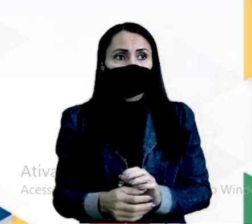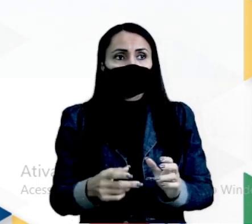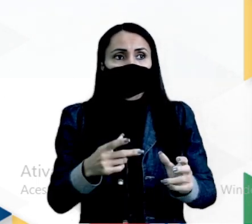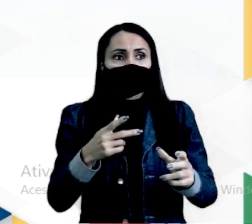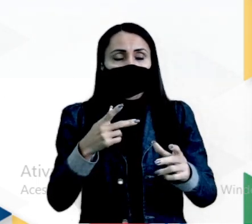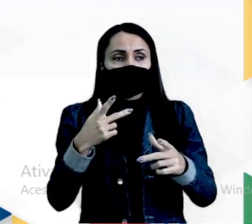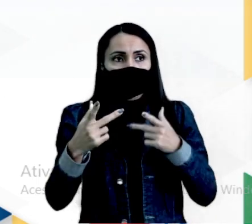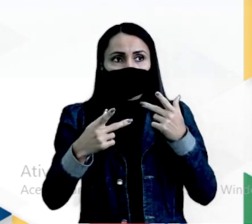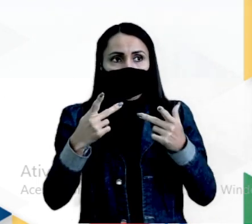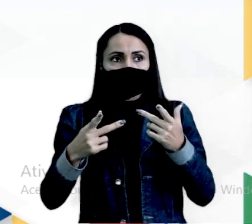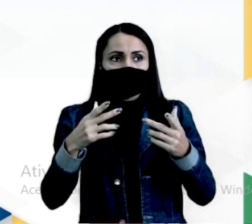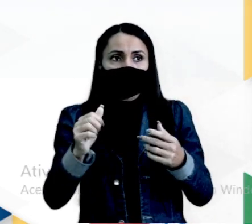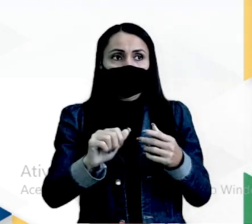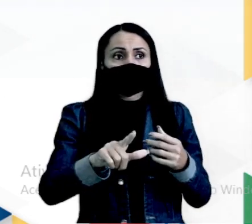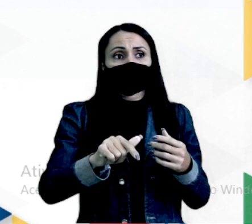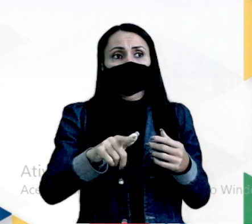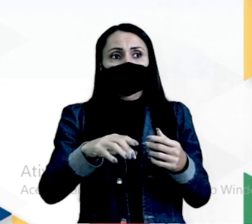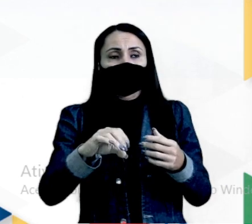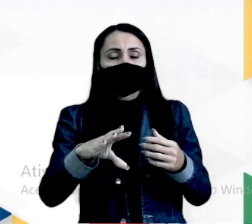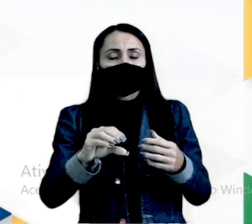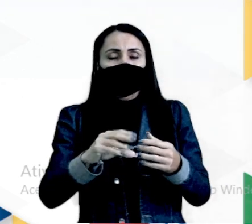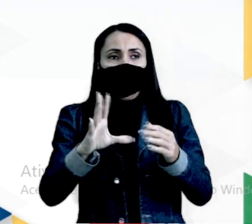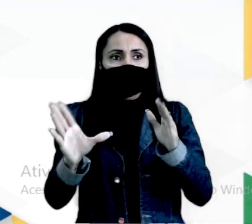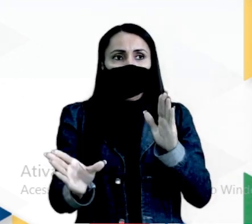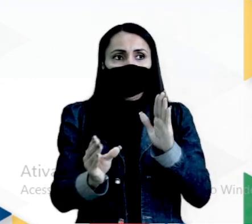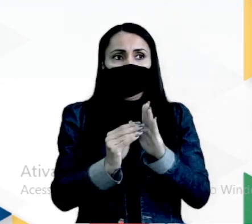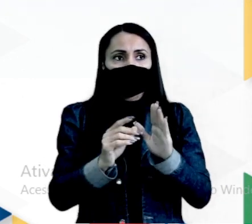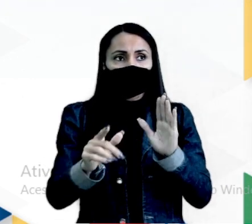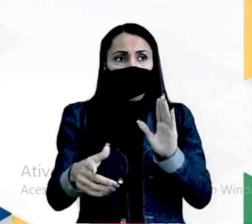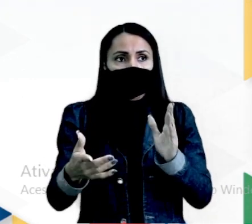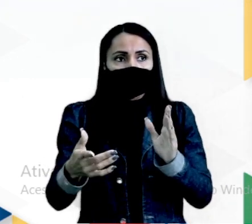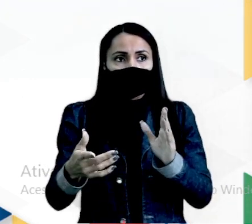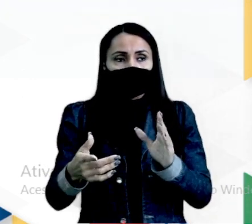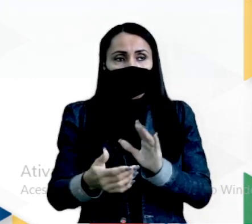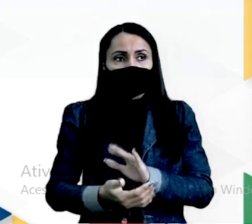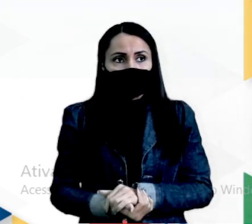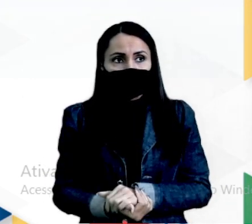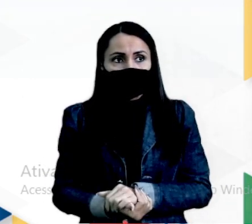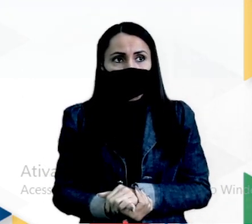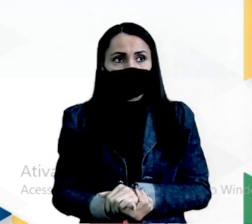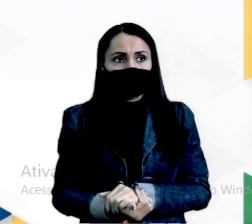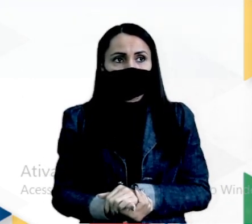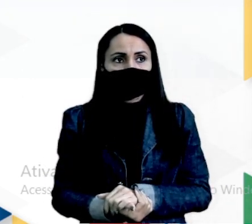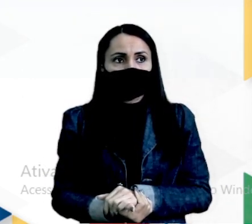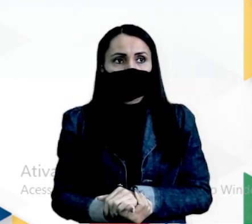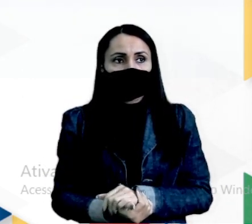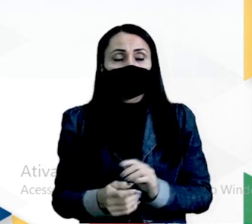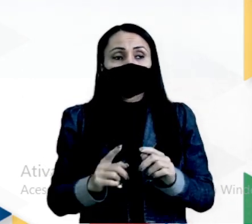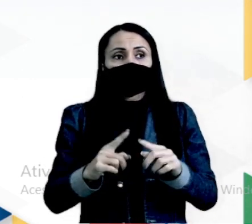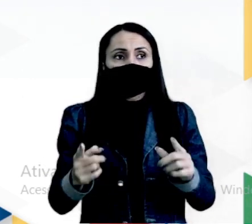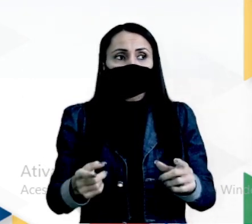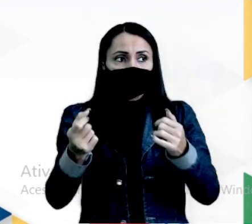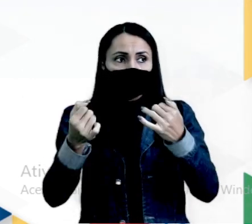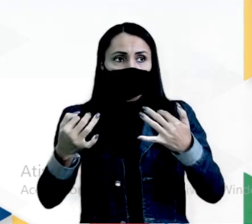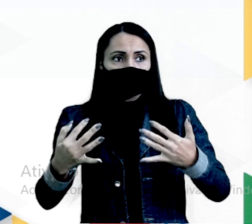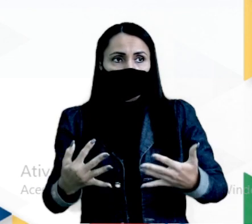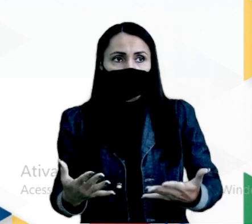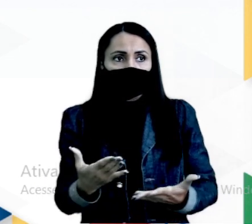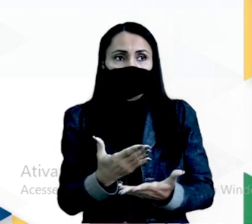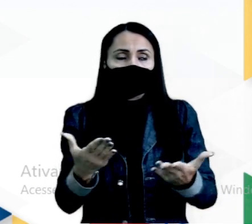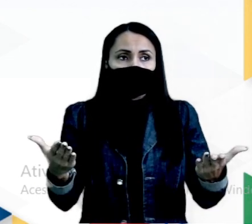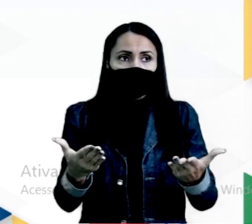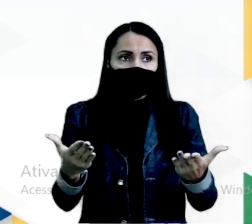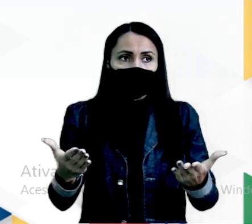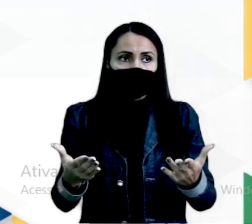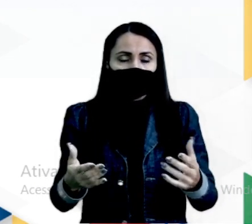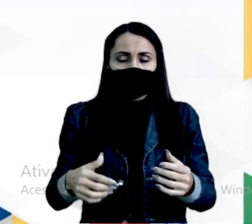álgebra, seria adicionar, botar menos 7 de um lado, menos 7 do outro, beleza? Mas aí a gente fala a grosso modo,